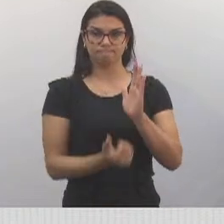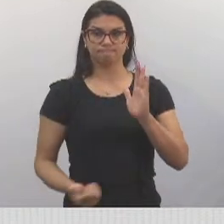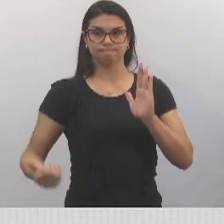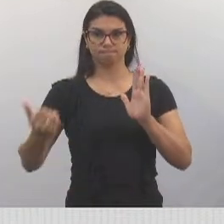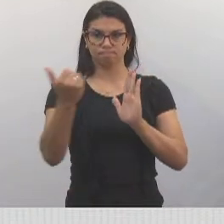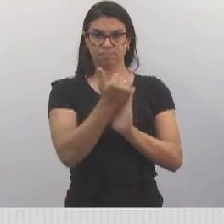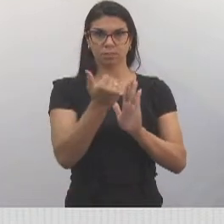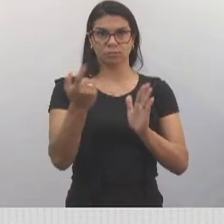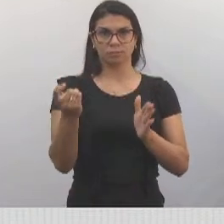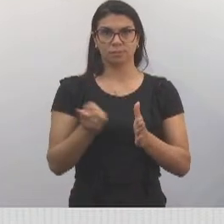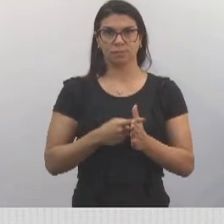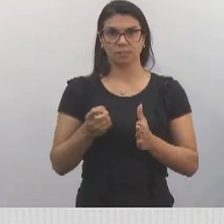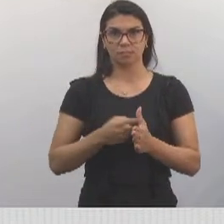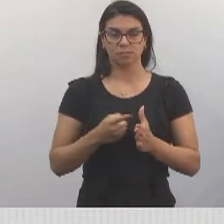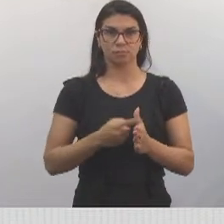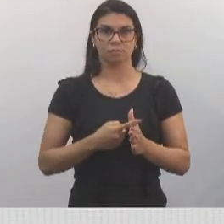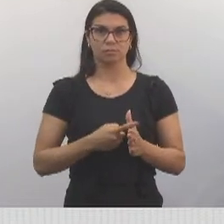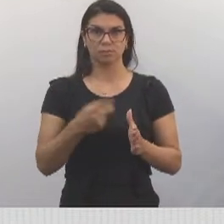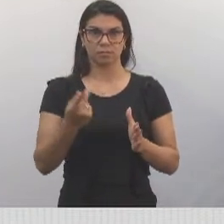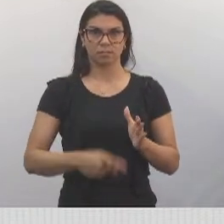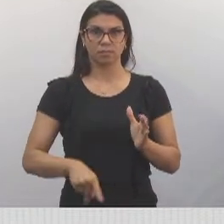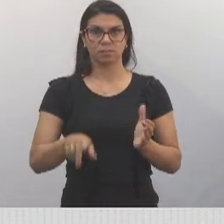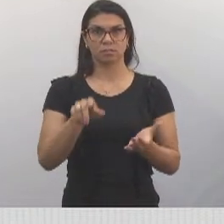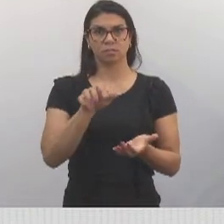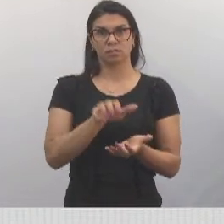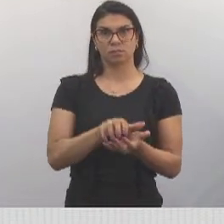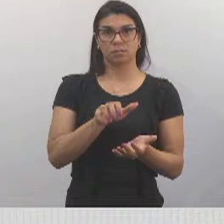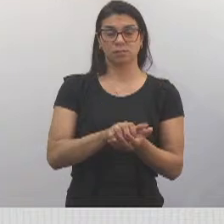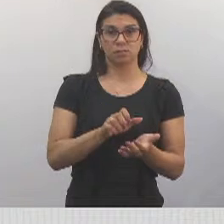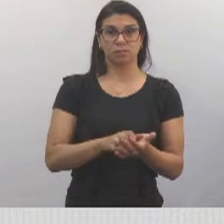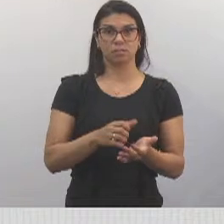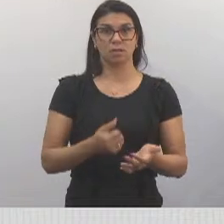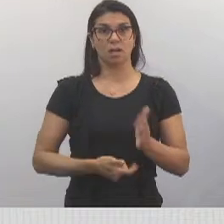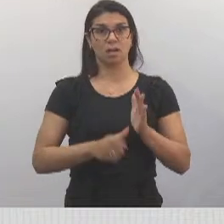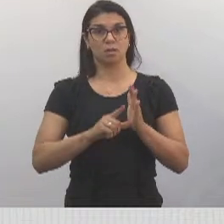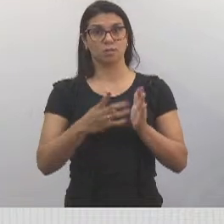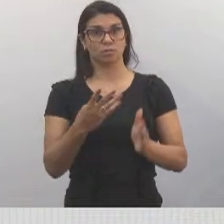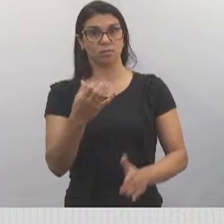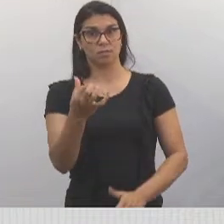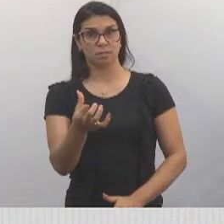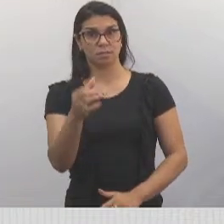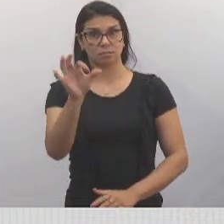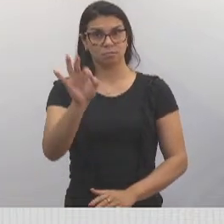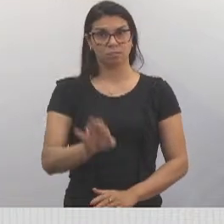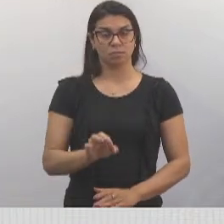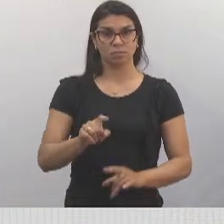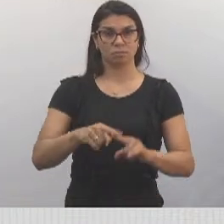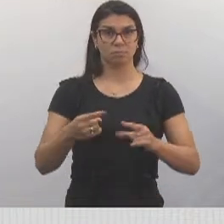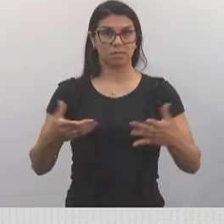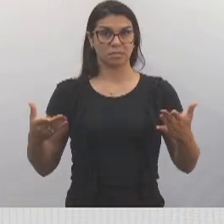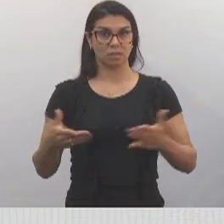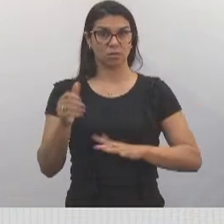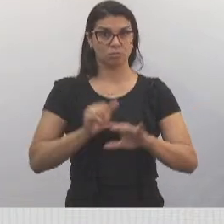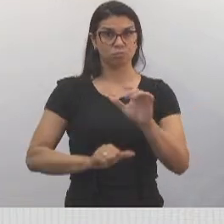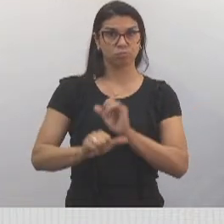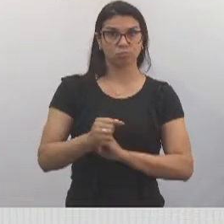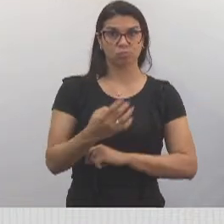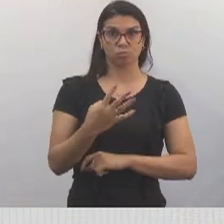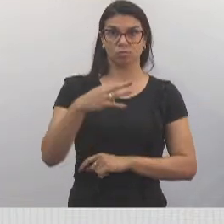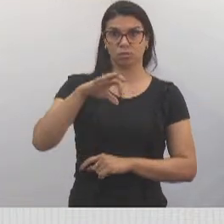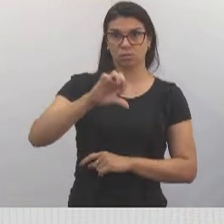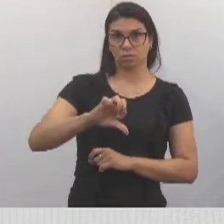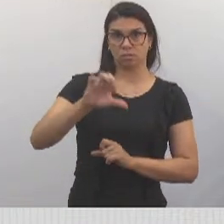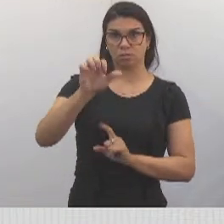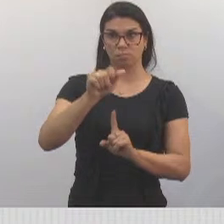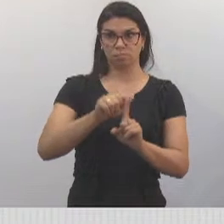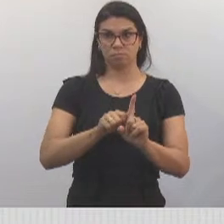da dívida do município, de 46%, saltando para 49%. Olha só, está aí,